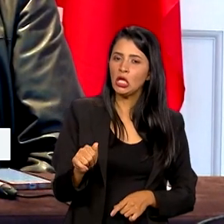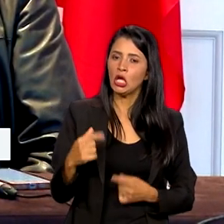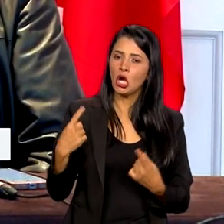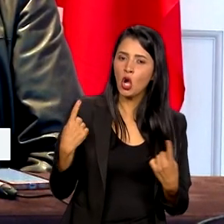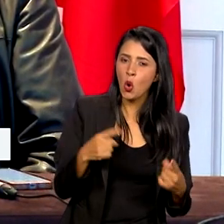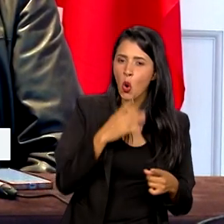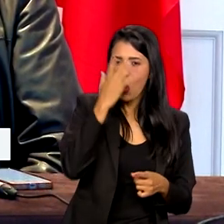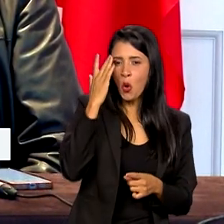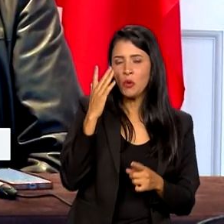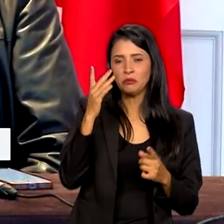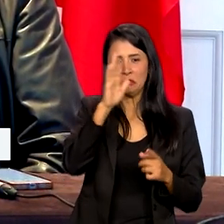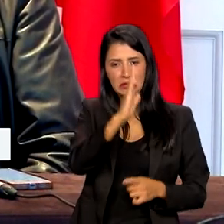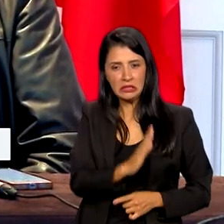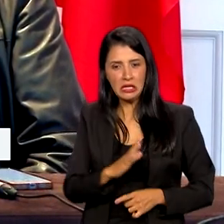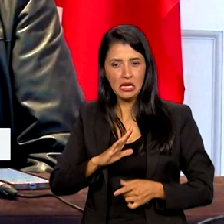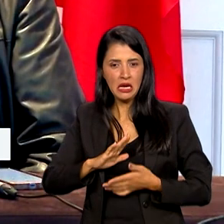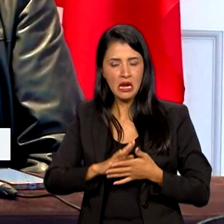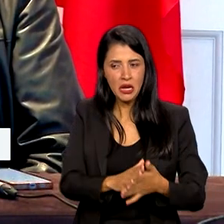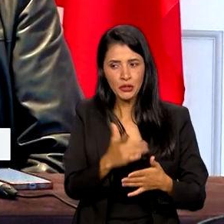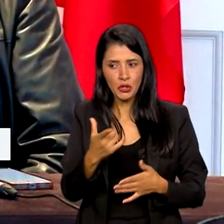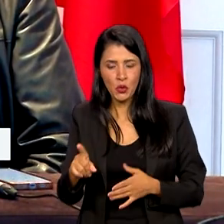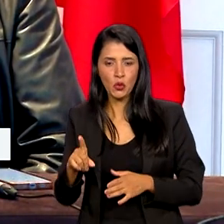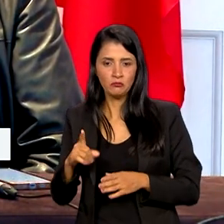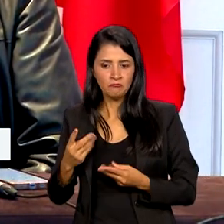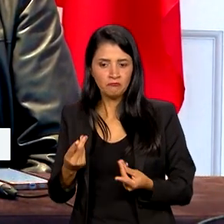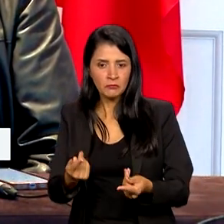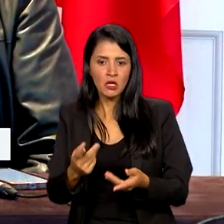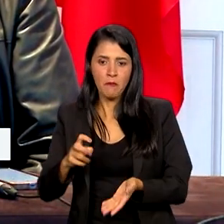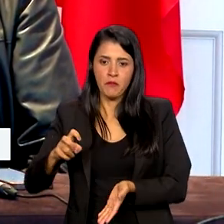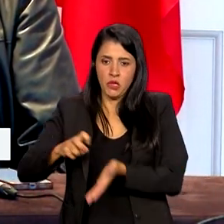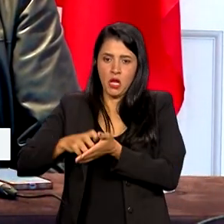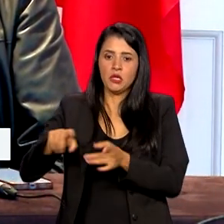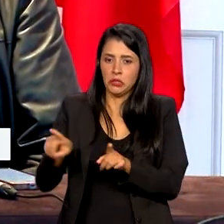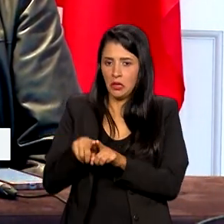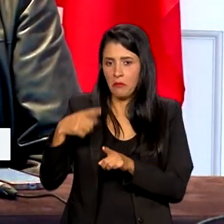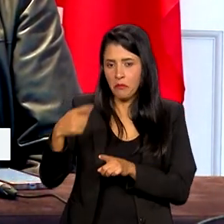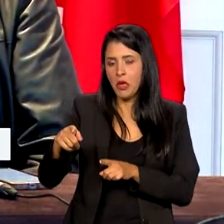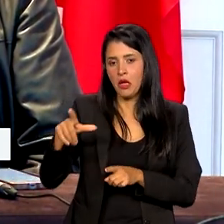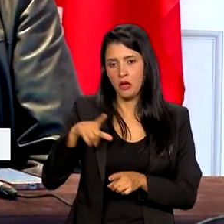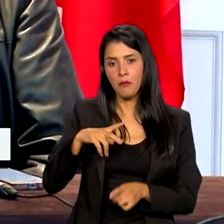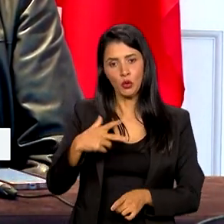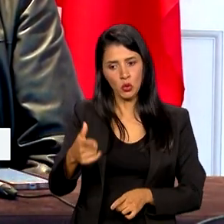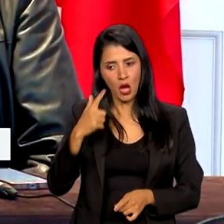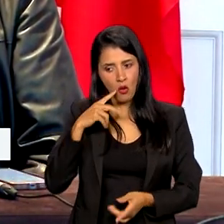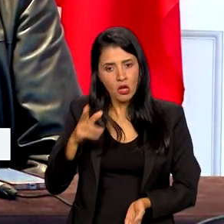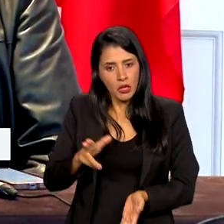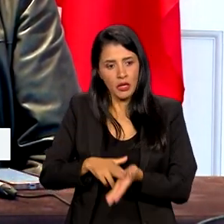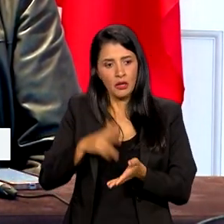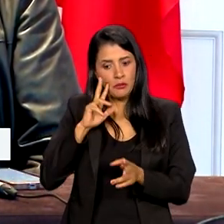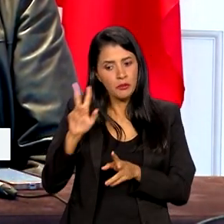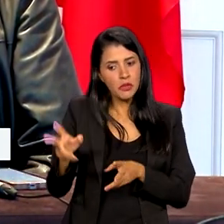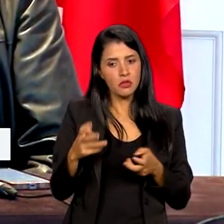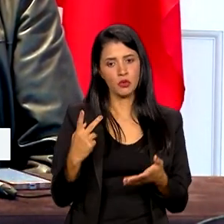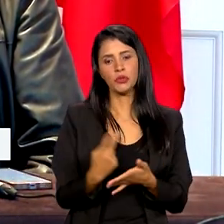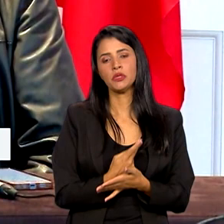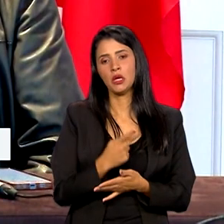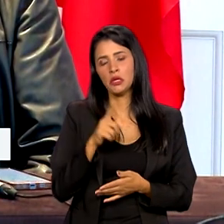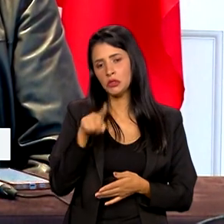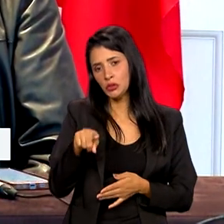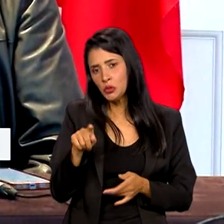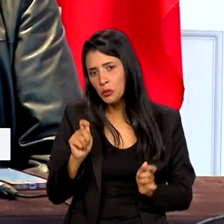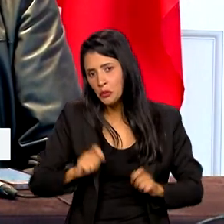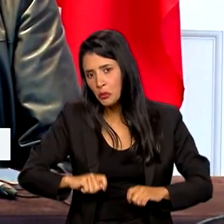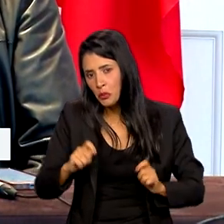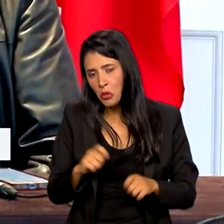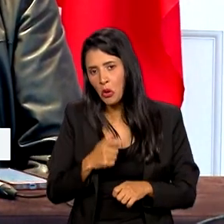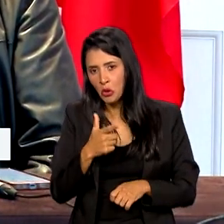que sensibilizam a comunidade brasileira e que penalizam também muitos aspectos, né? Portugal reconhece e isso pode ser uma